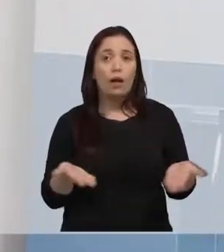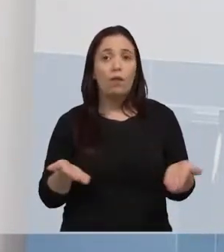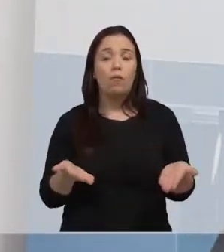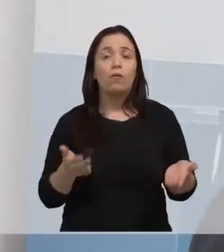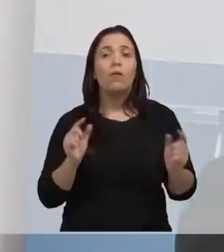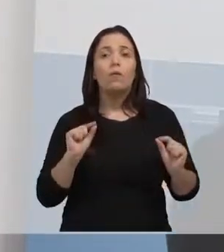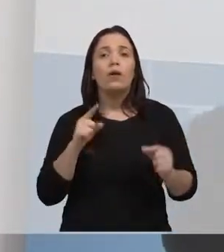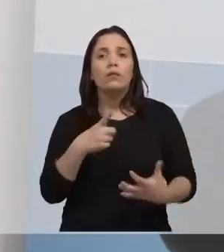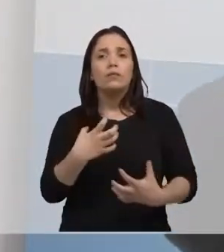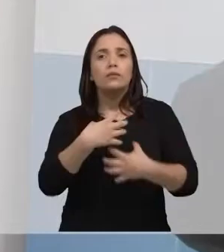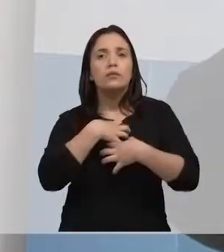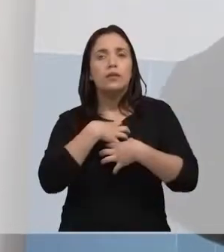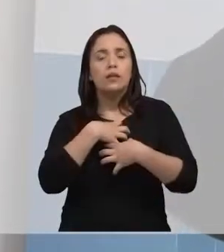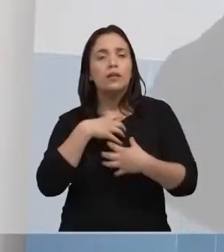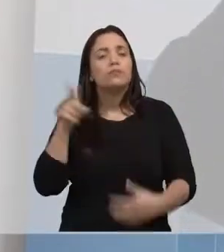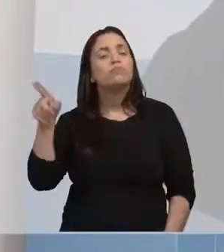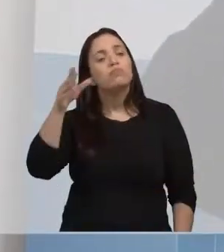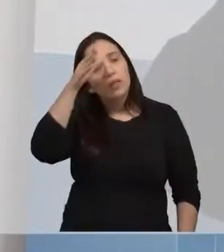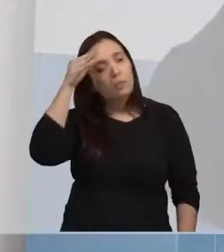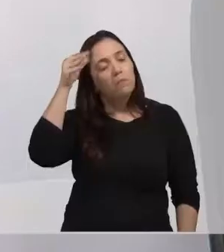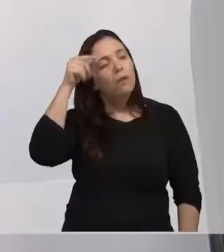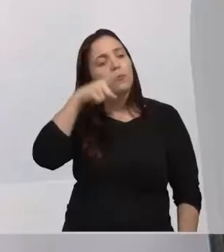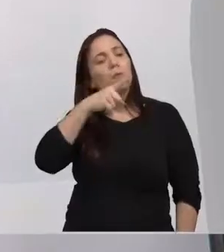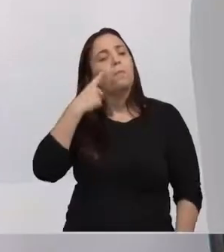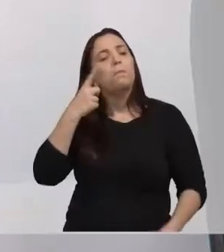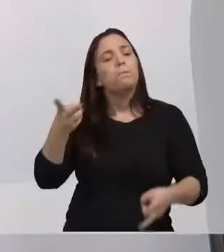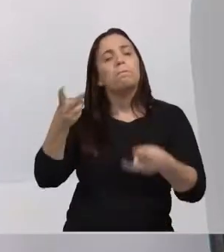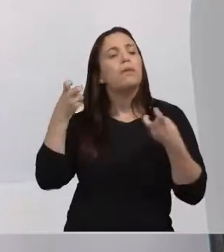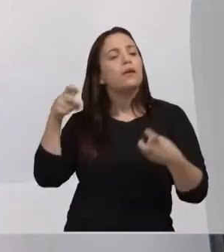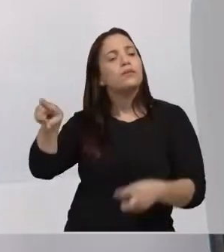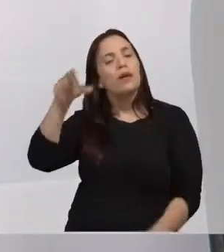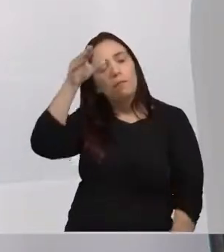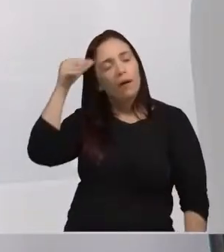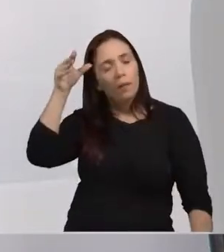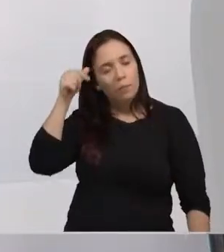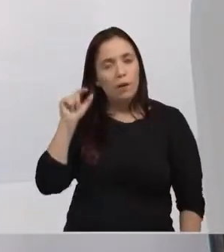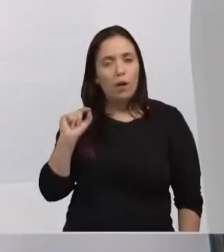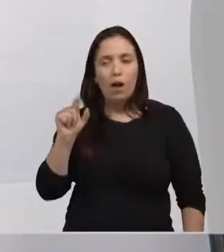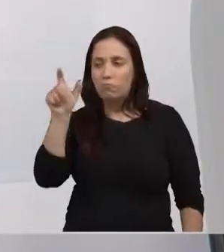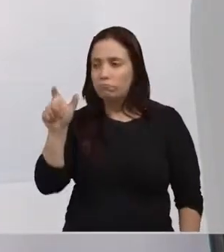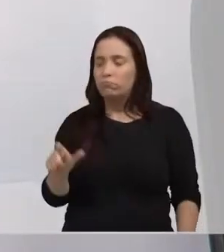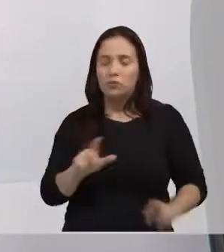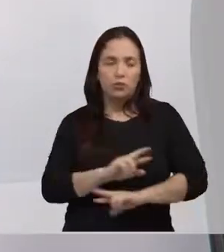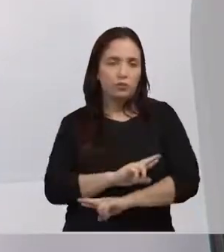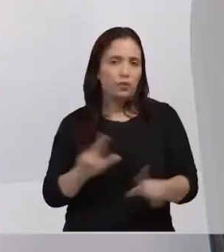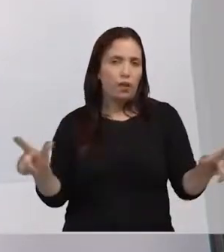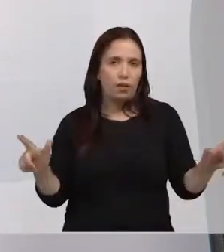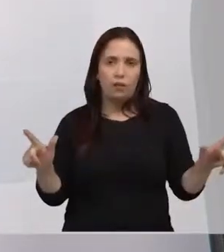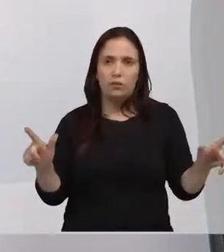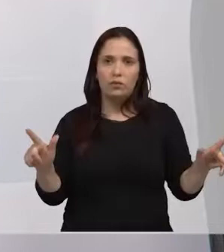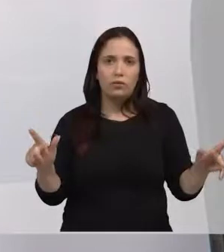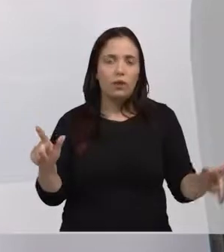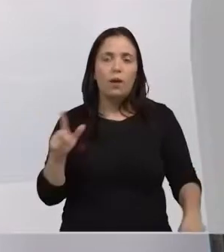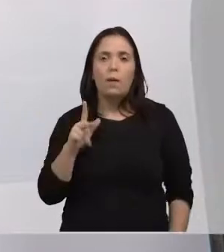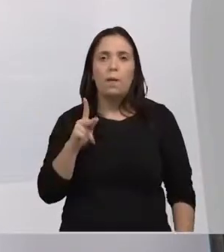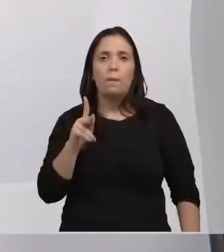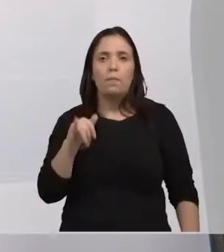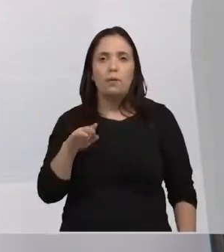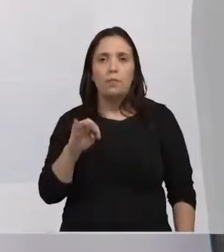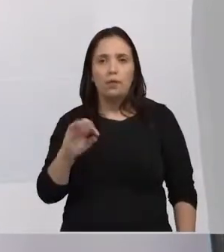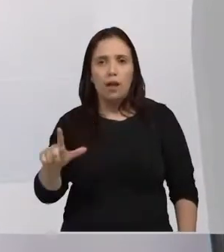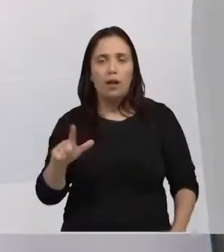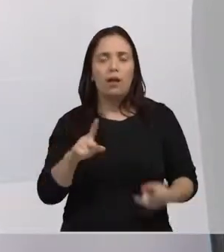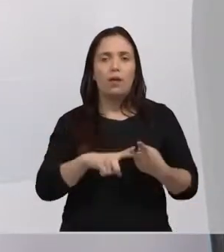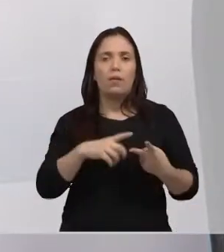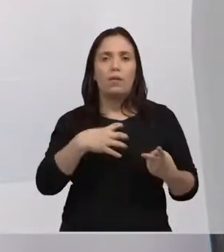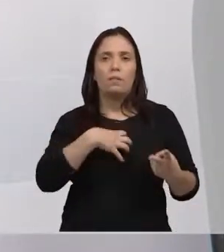o que você sente de Camilo Santana? Camilo Santana é diferente de Fernando Pimentel, diferente do